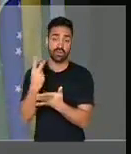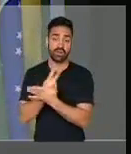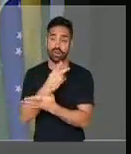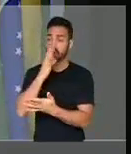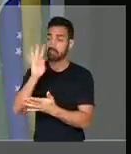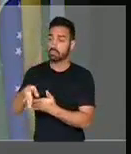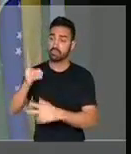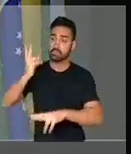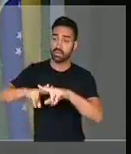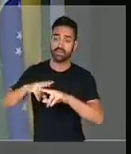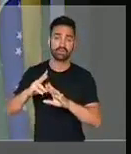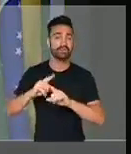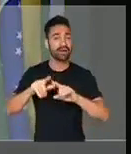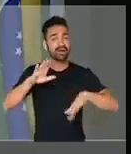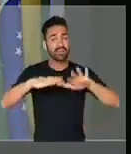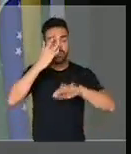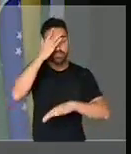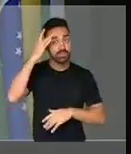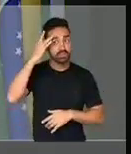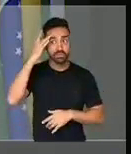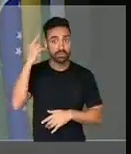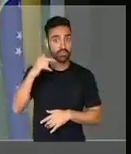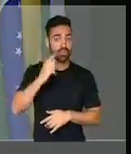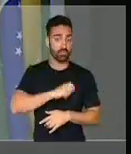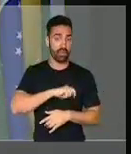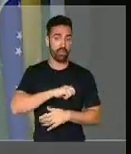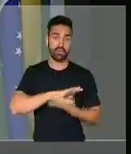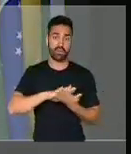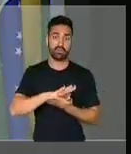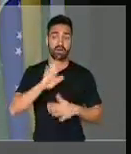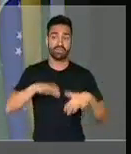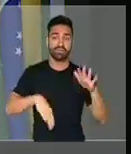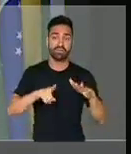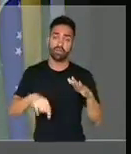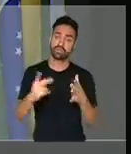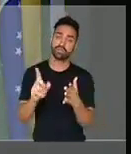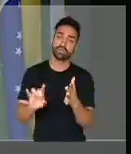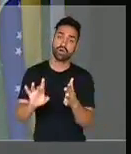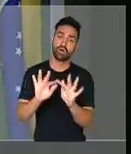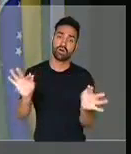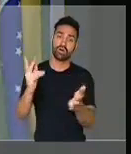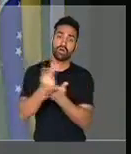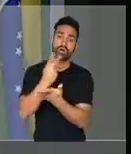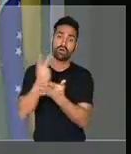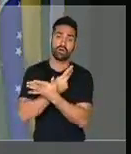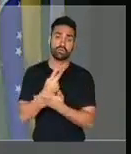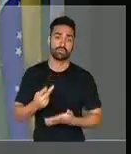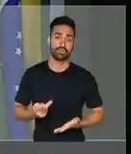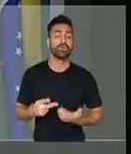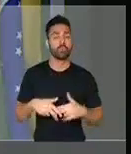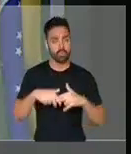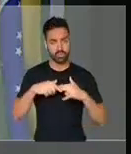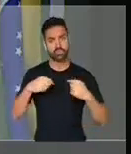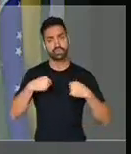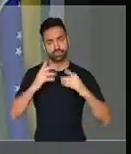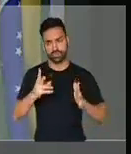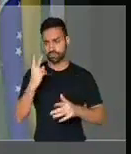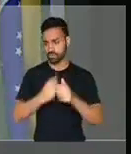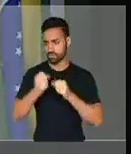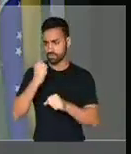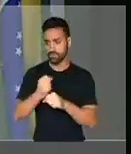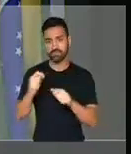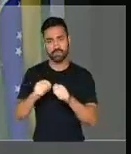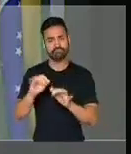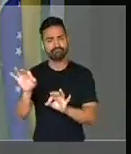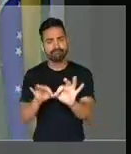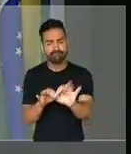Mas muitas coisas não são de má fé. Por isso que eu também bolei já há 2